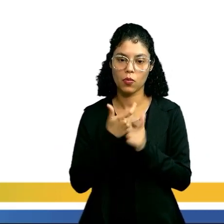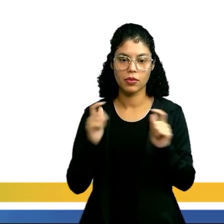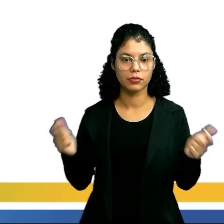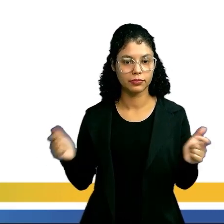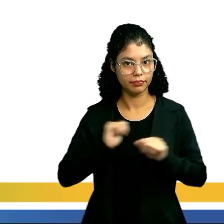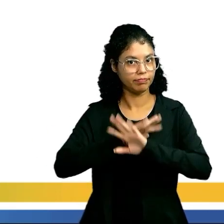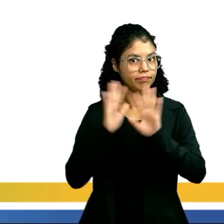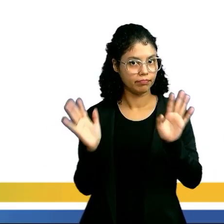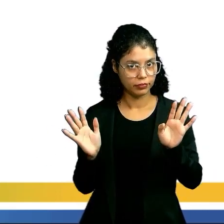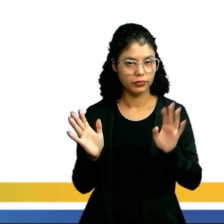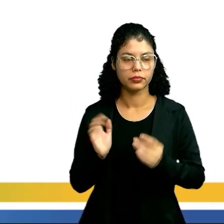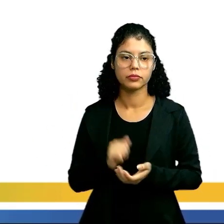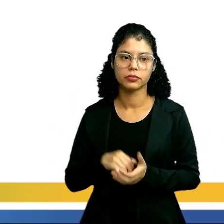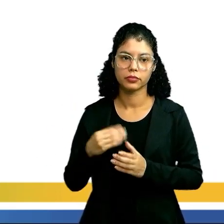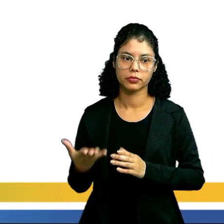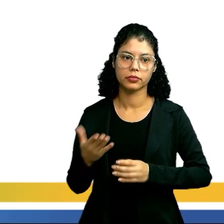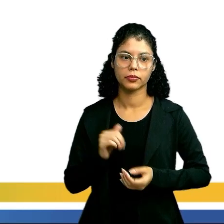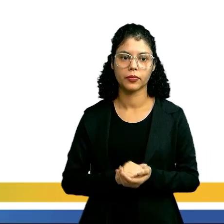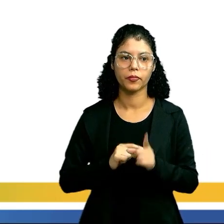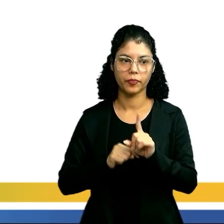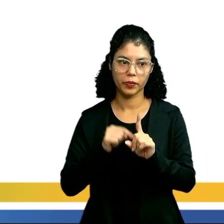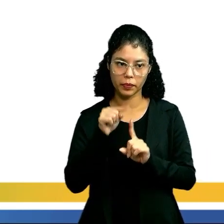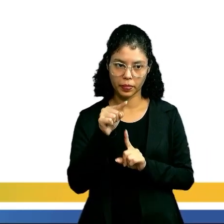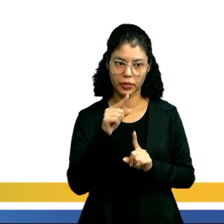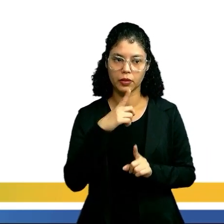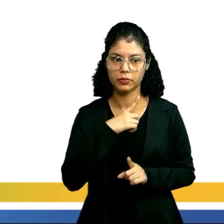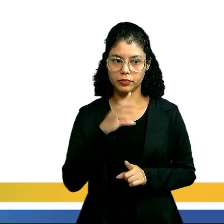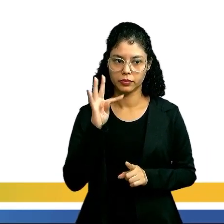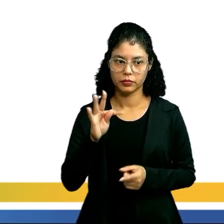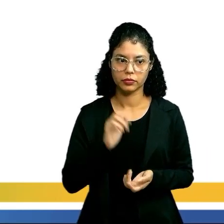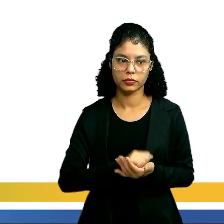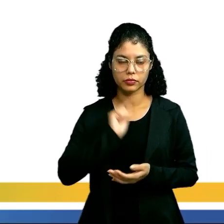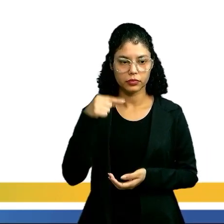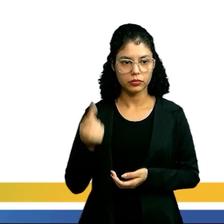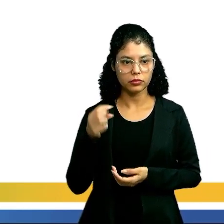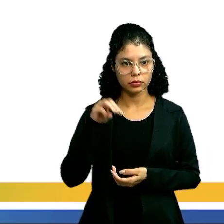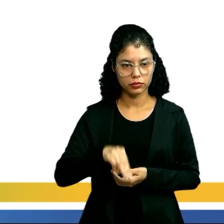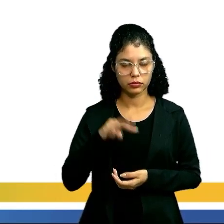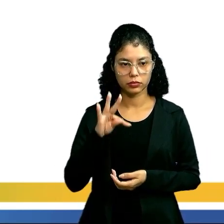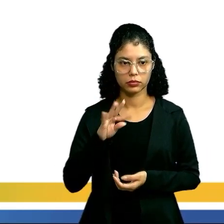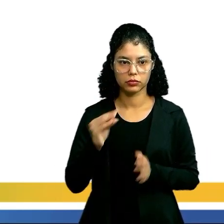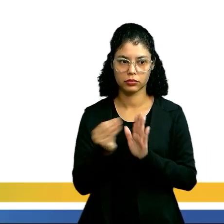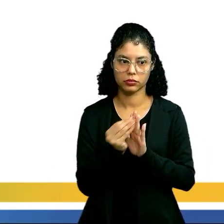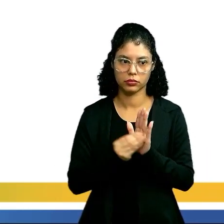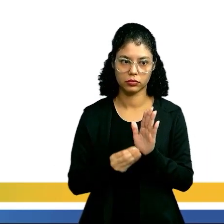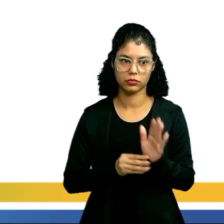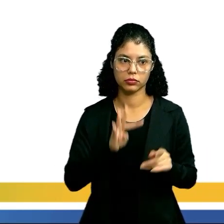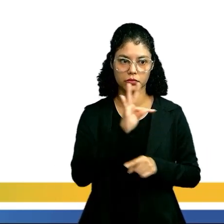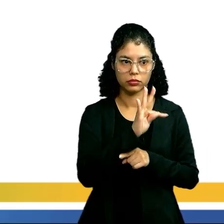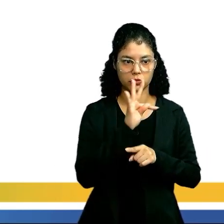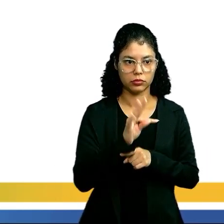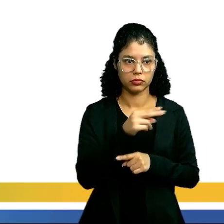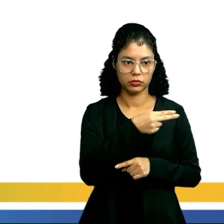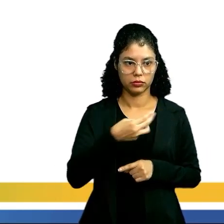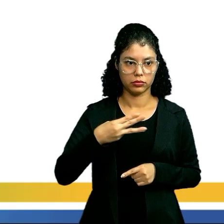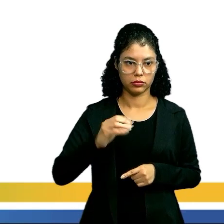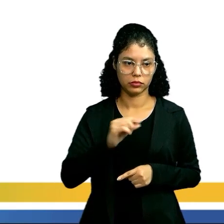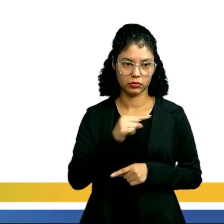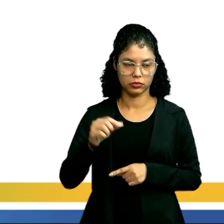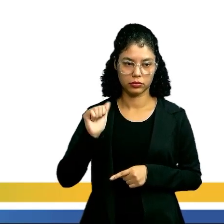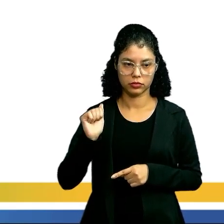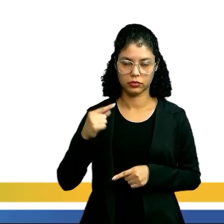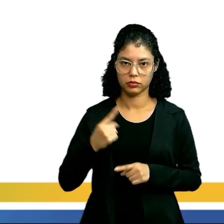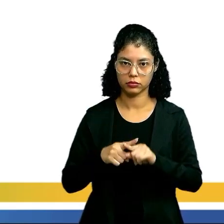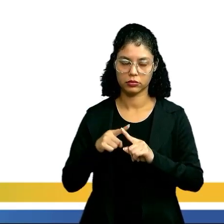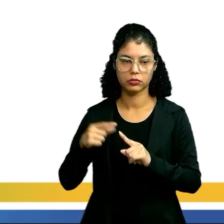aumentar. Claro, né? Vai ficar fora da geladeira. A temperatura T do refrigerante após T minutos é dada pela função. Está aqui a minha função